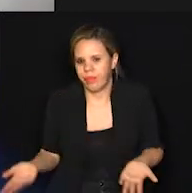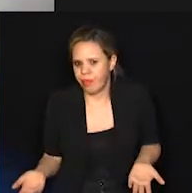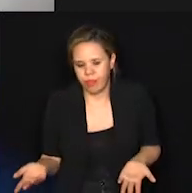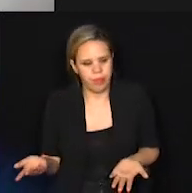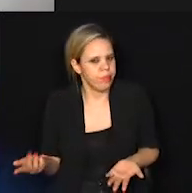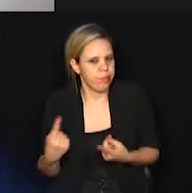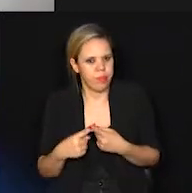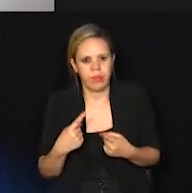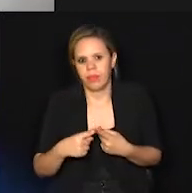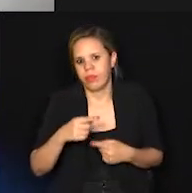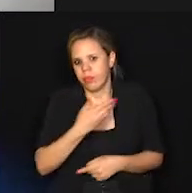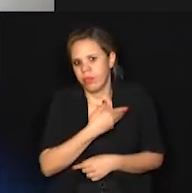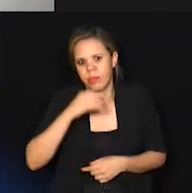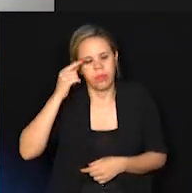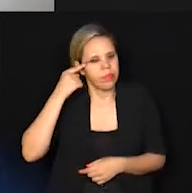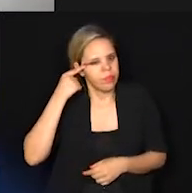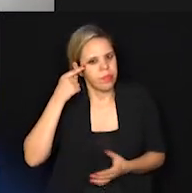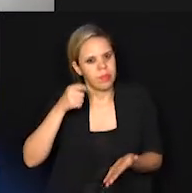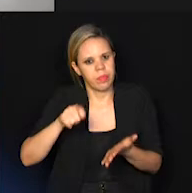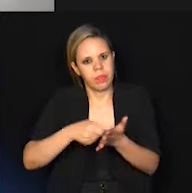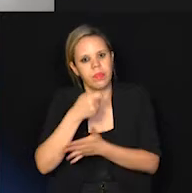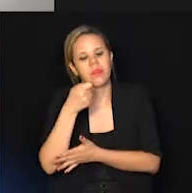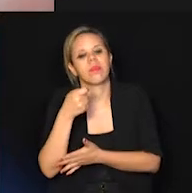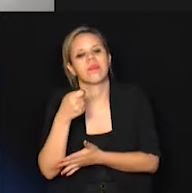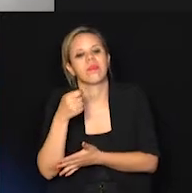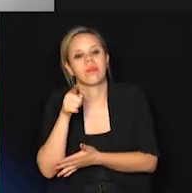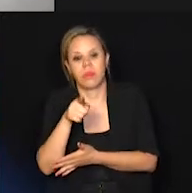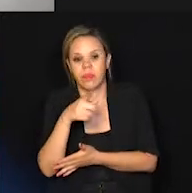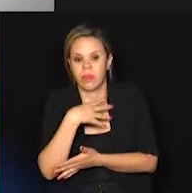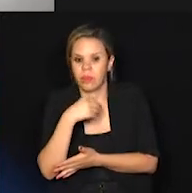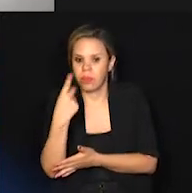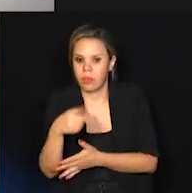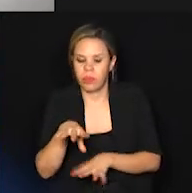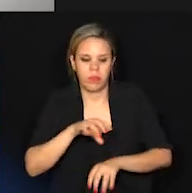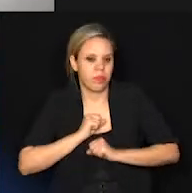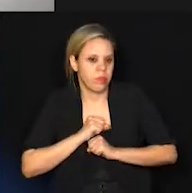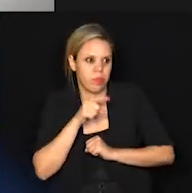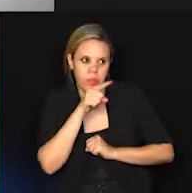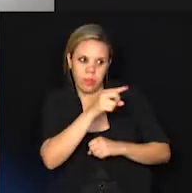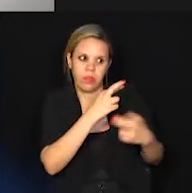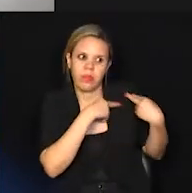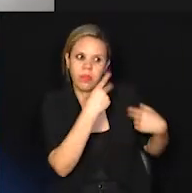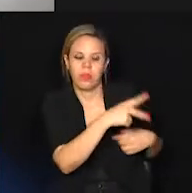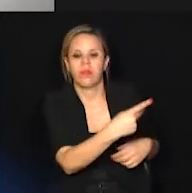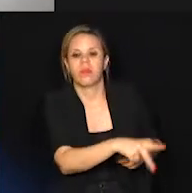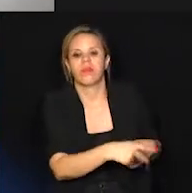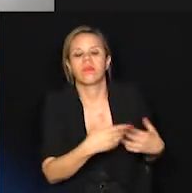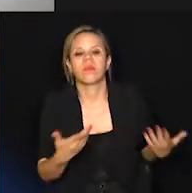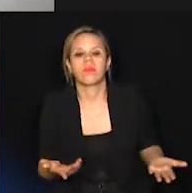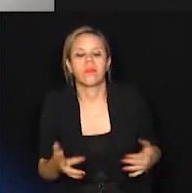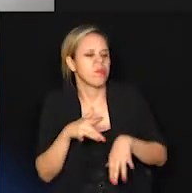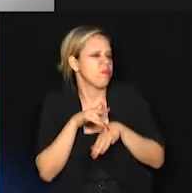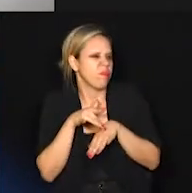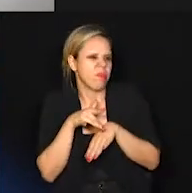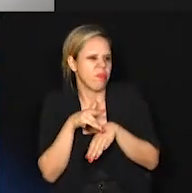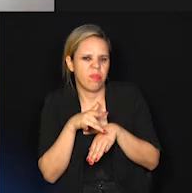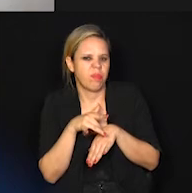ele quer que assine esse documento para dizer, olha, se seu filho pegar, você vai ser responsável. Isso é um